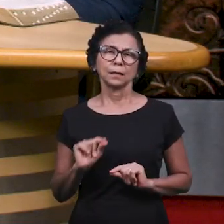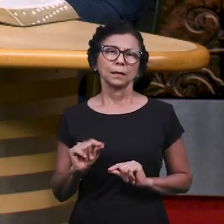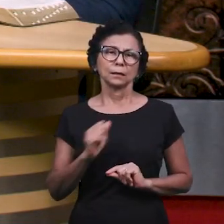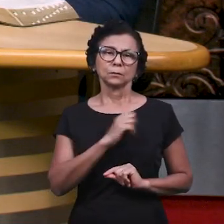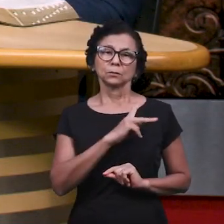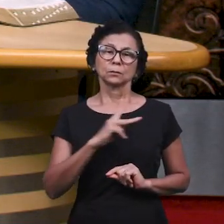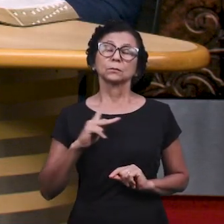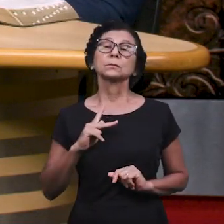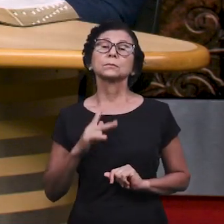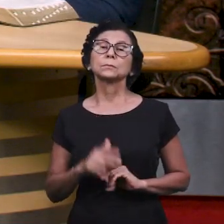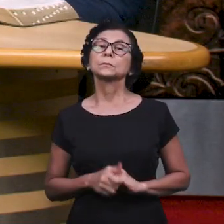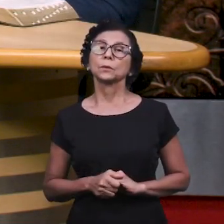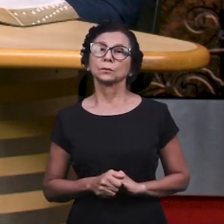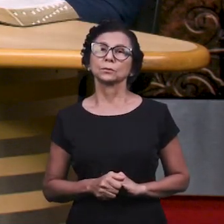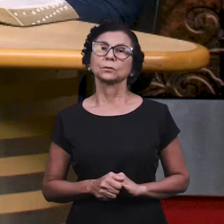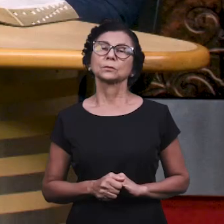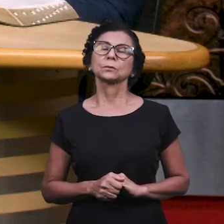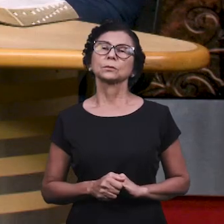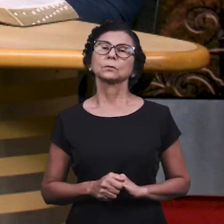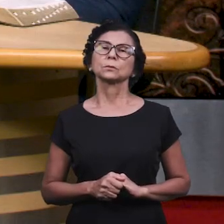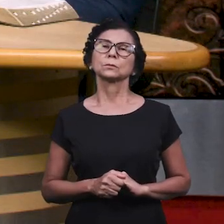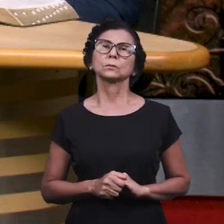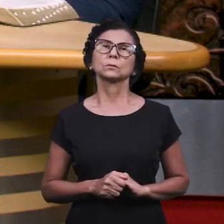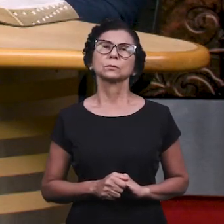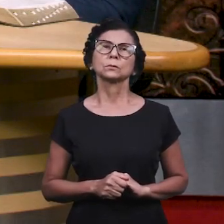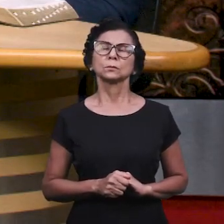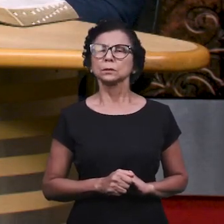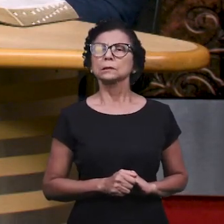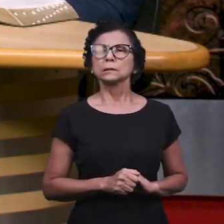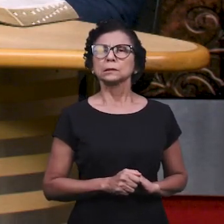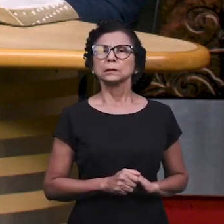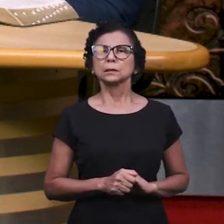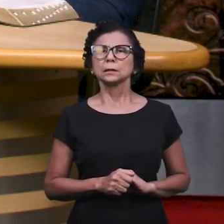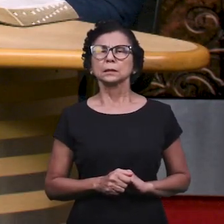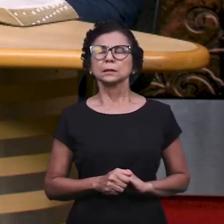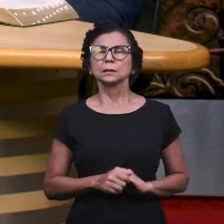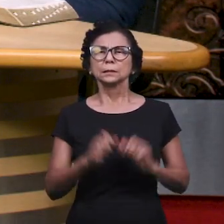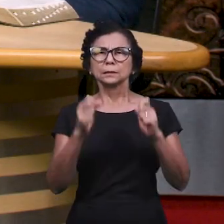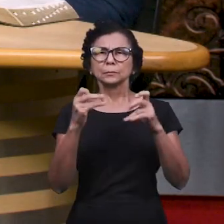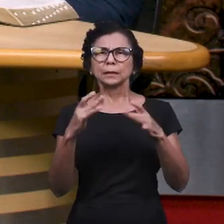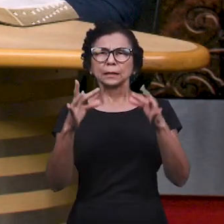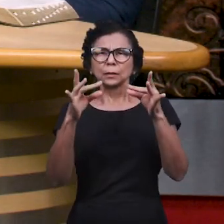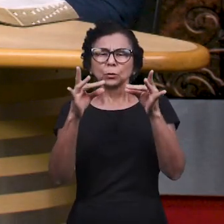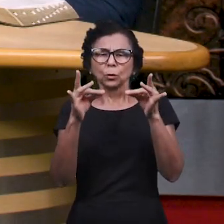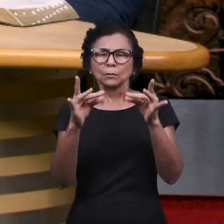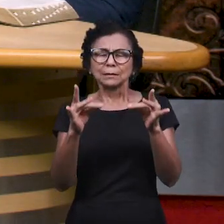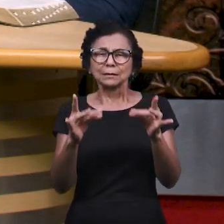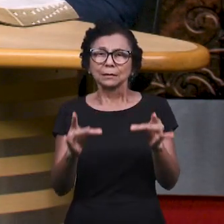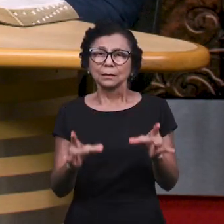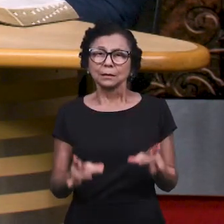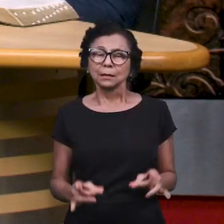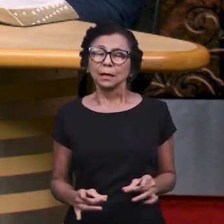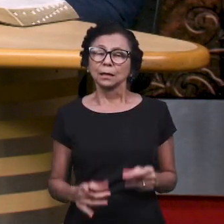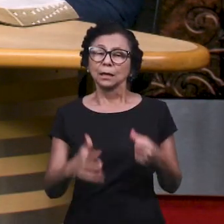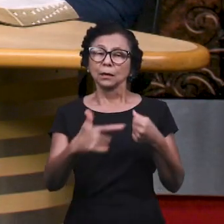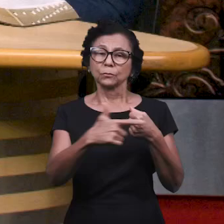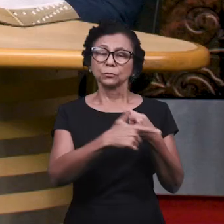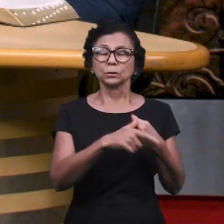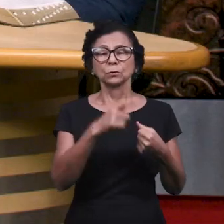deixaram determinado a questão da função de cada um, né? A questão dos pastores, do